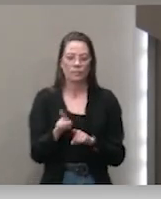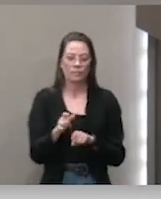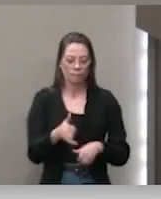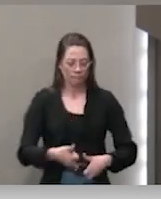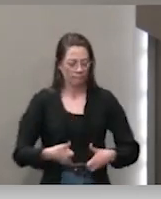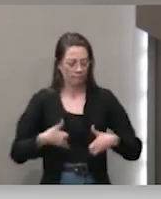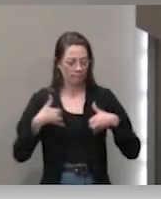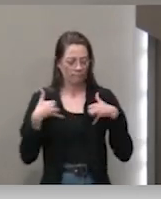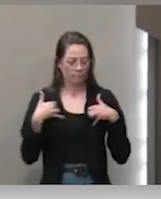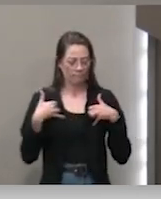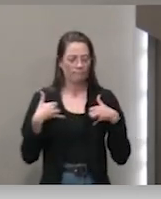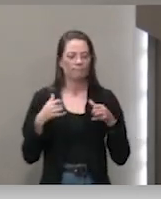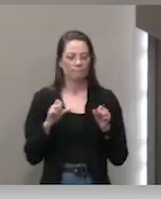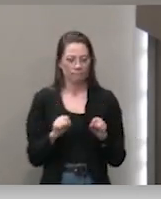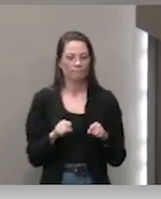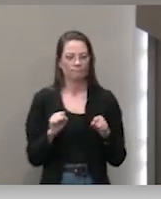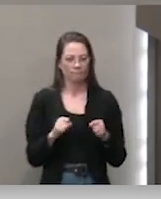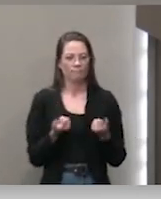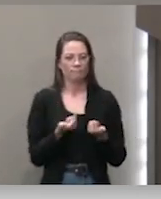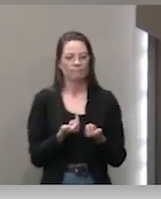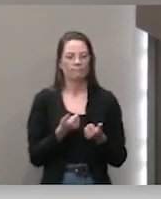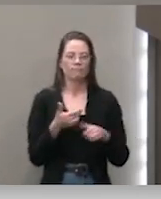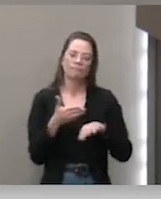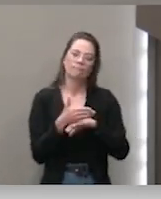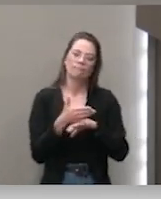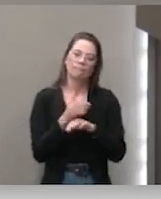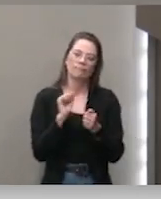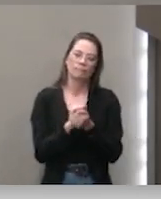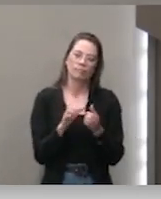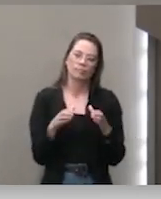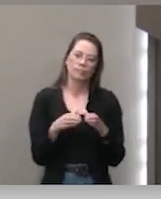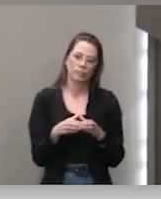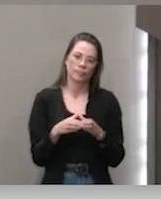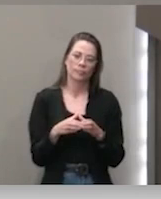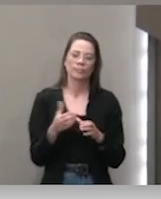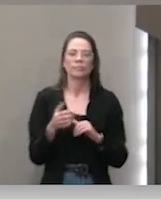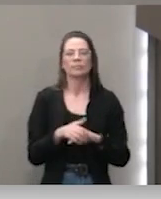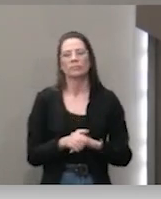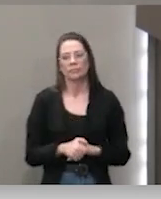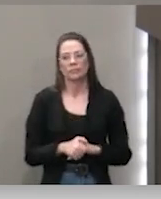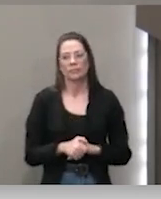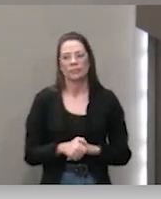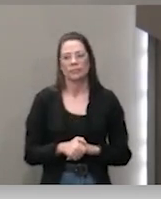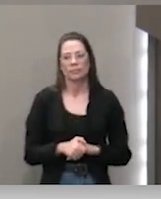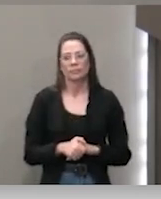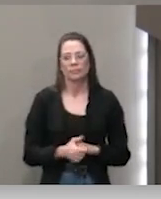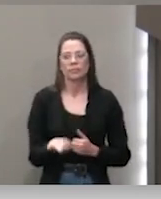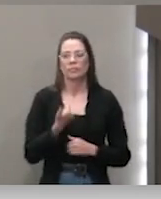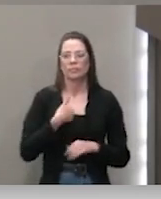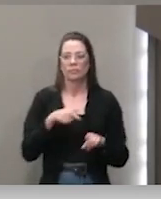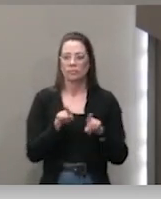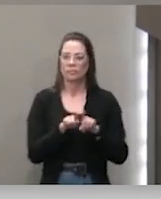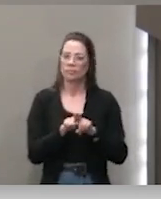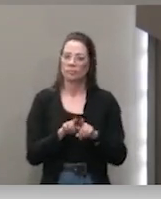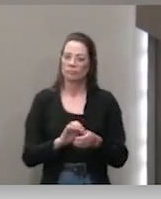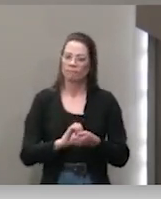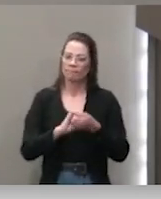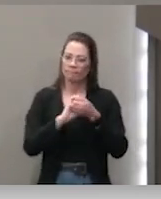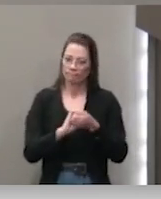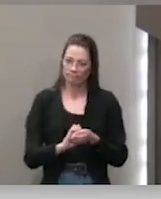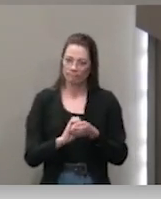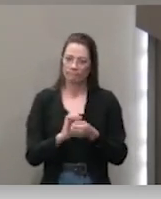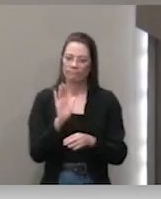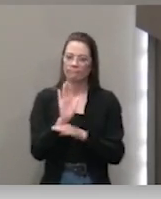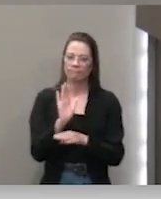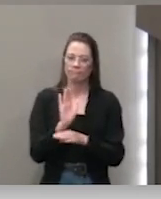orgulham muito de dividir o partido conosco. Cito aqui também o nosso colega da assessoria do